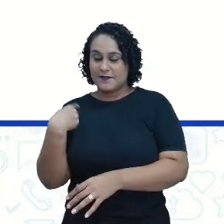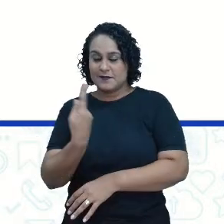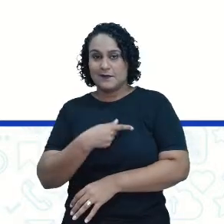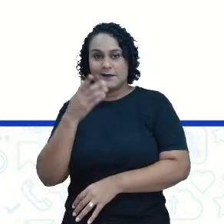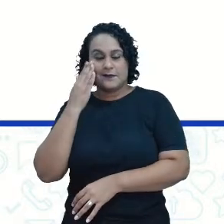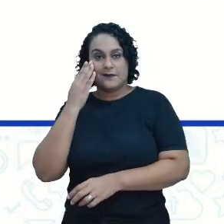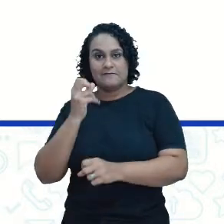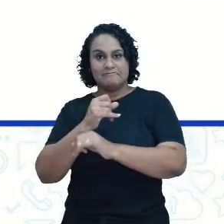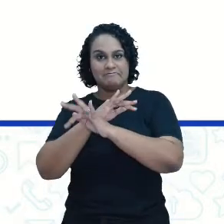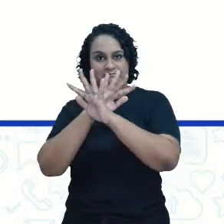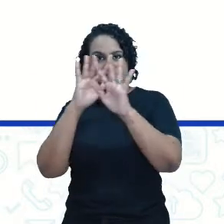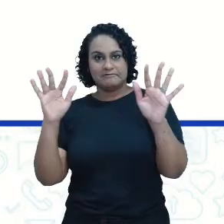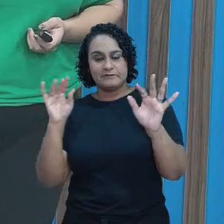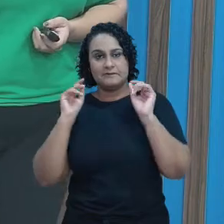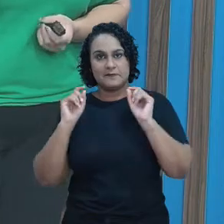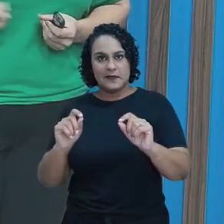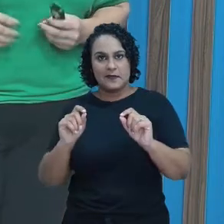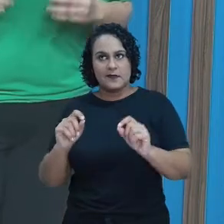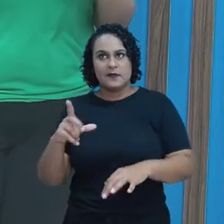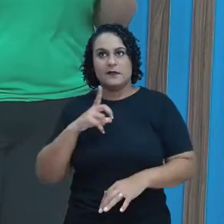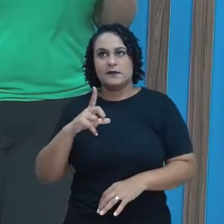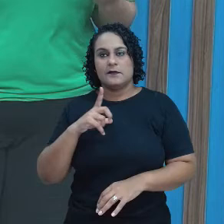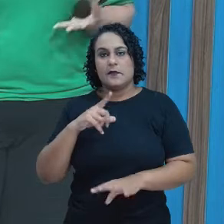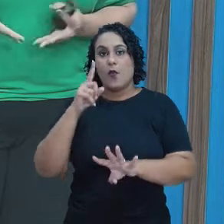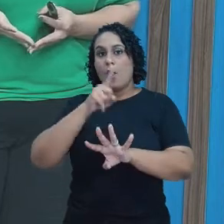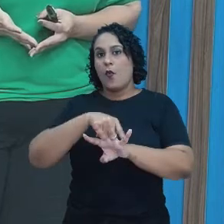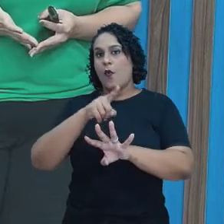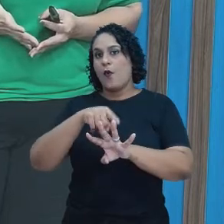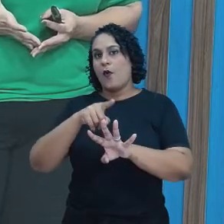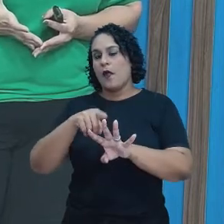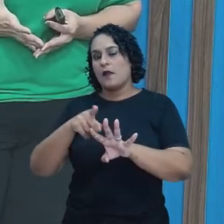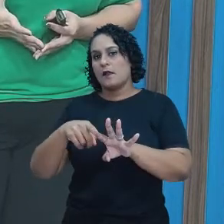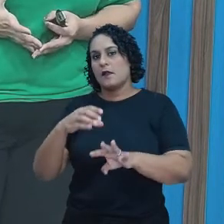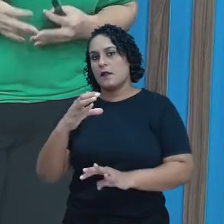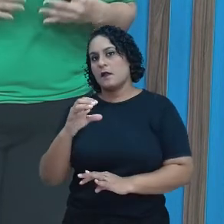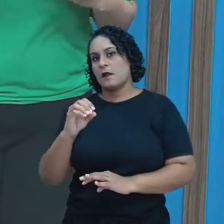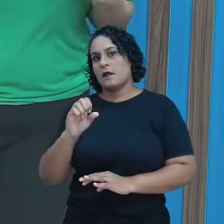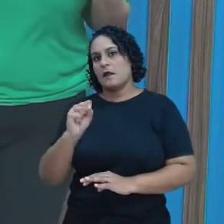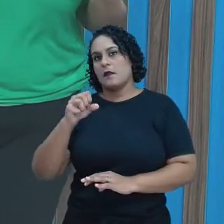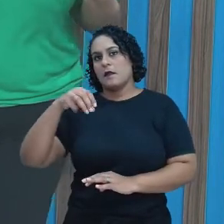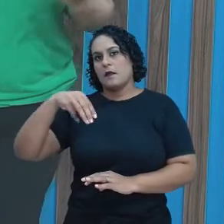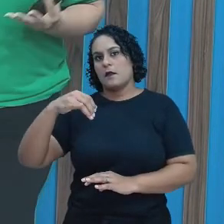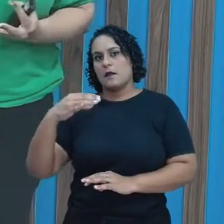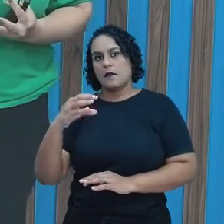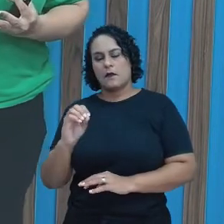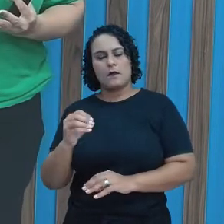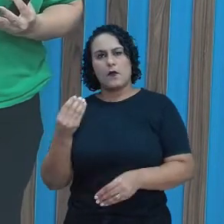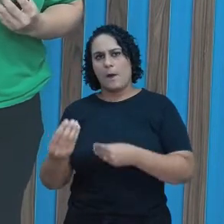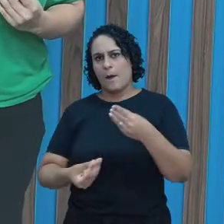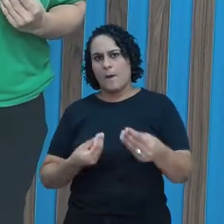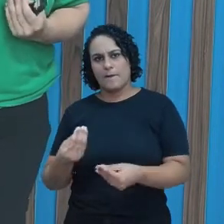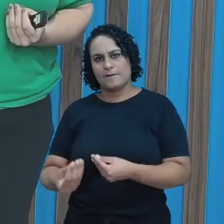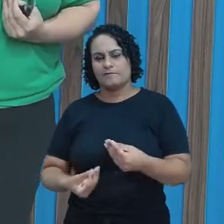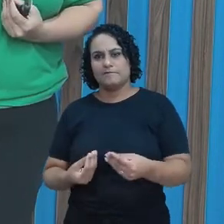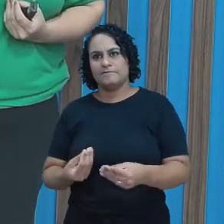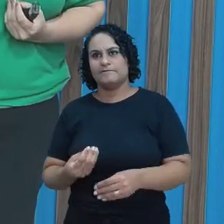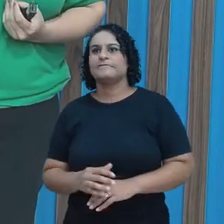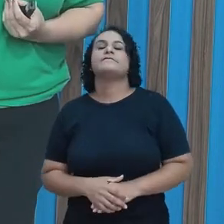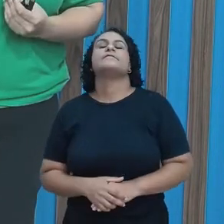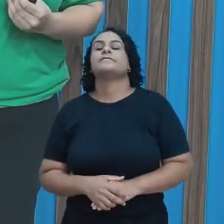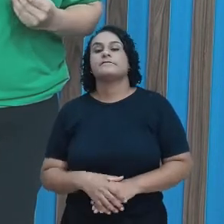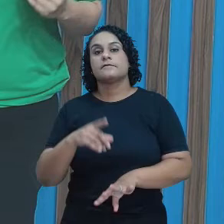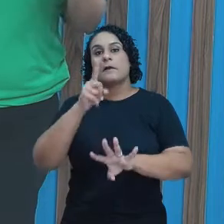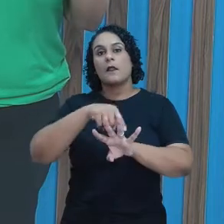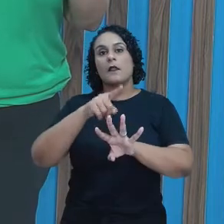o que acontece, a gente tem um calendário cósmico. Como é esse calendário, prof? Esse calendário é